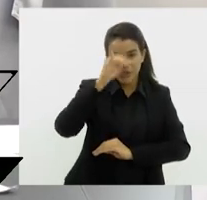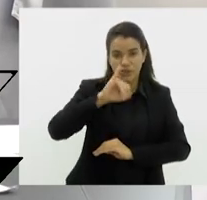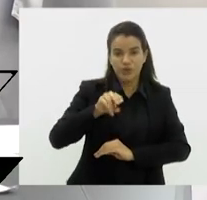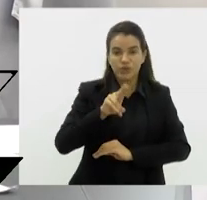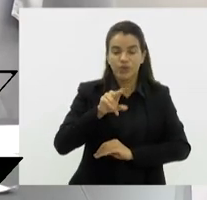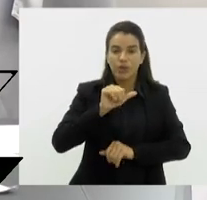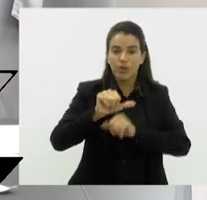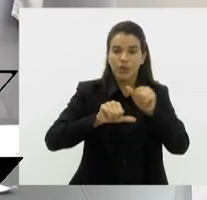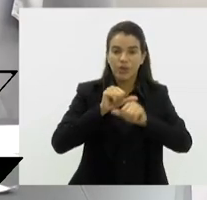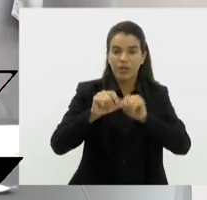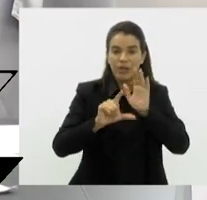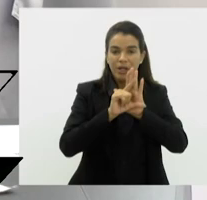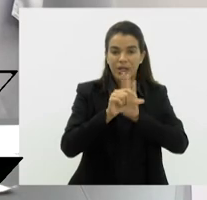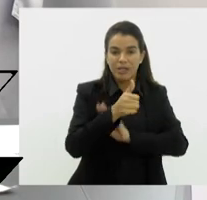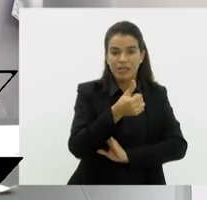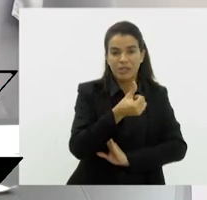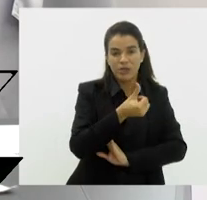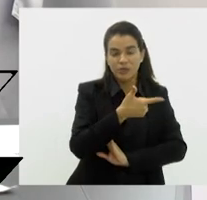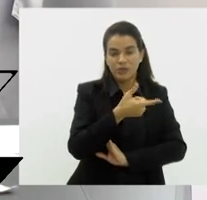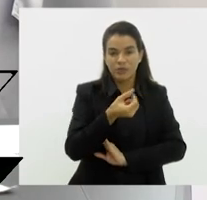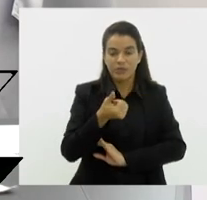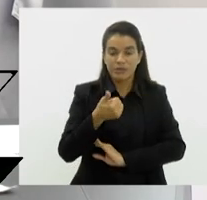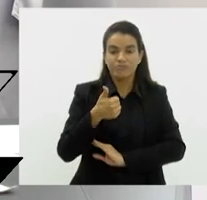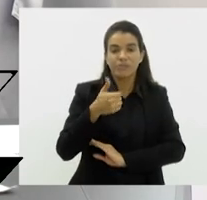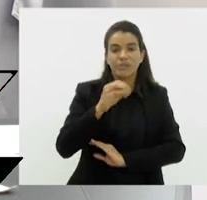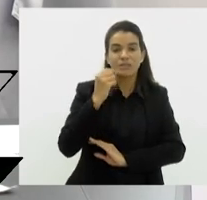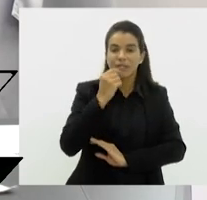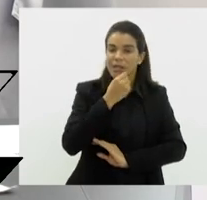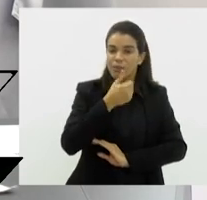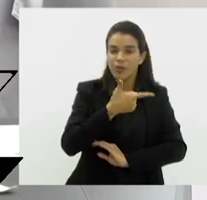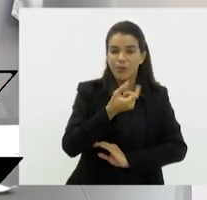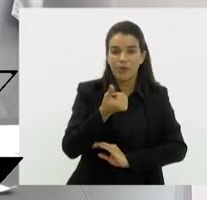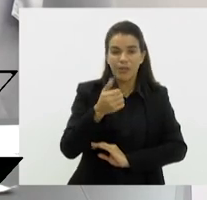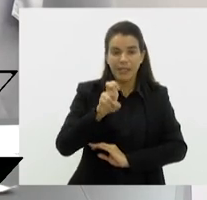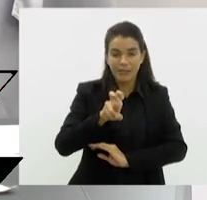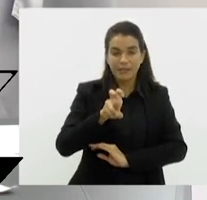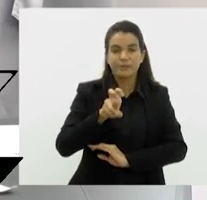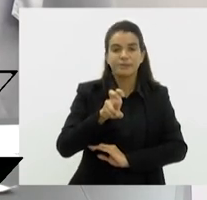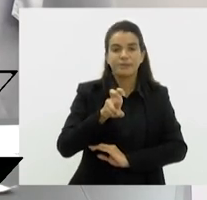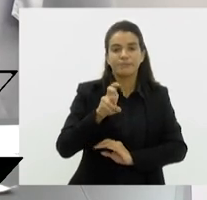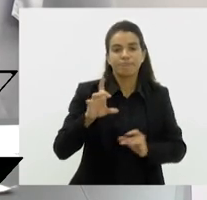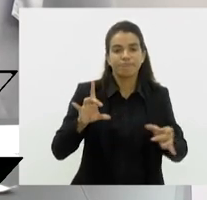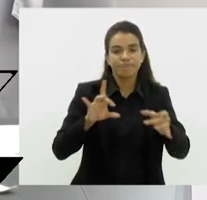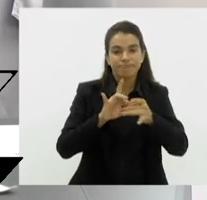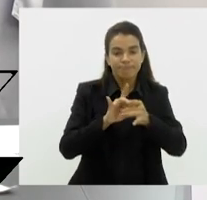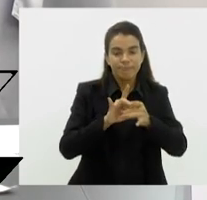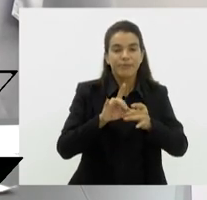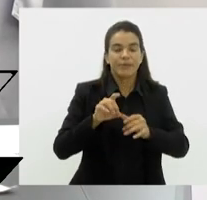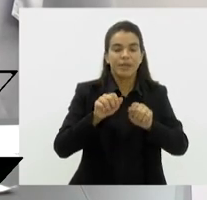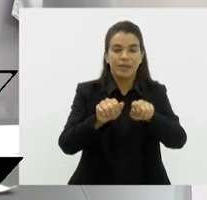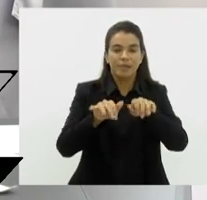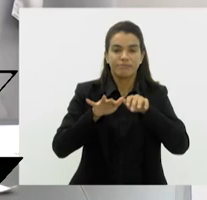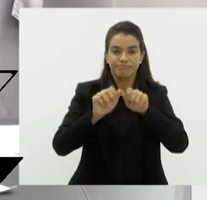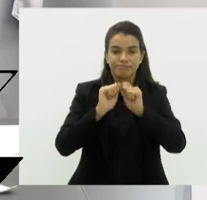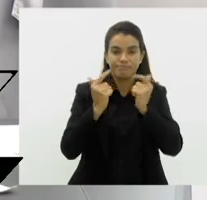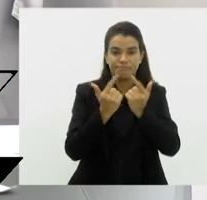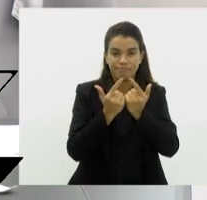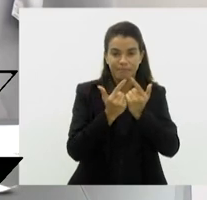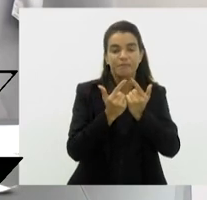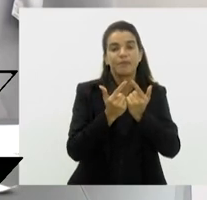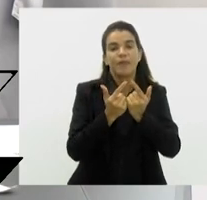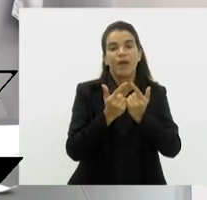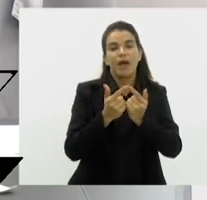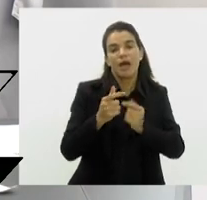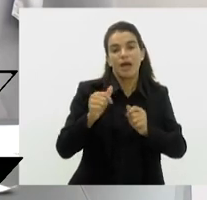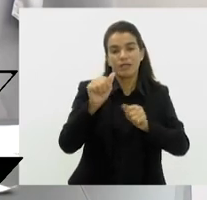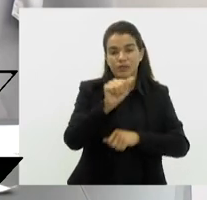que altera a lei 7062 de 25 de setembro de 2015, que autoriza a filiação da Assembleia Legislativa do Estado do Rio de Janeiro